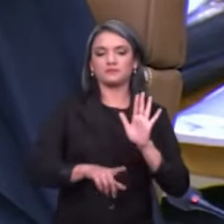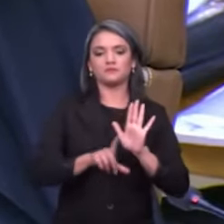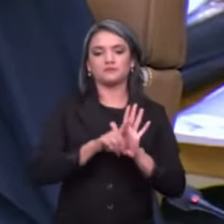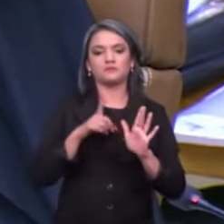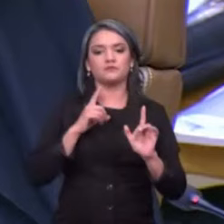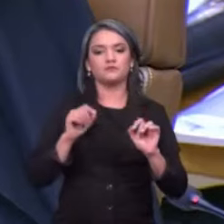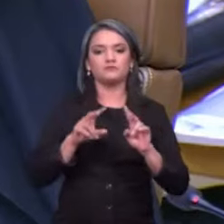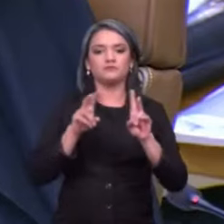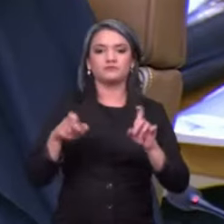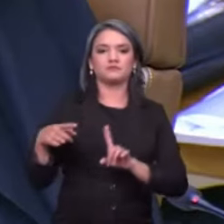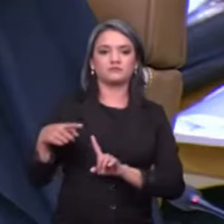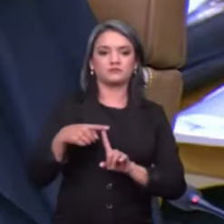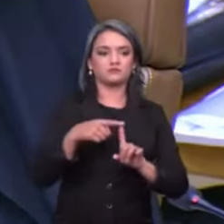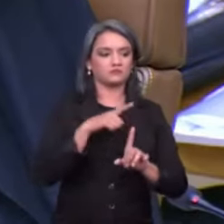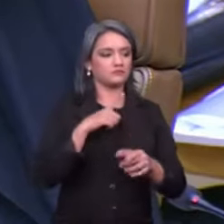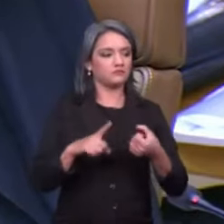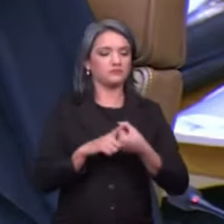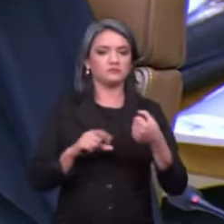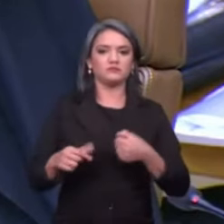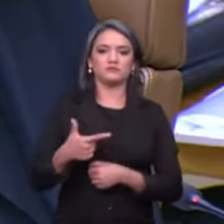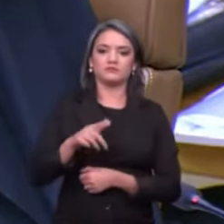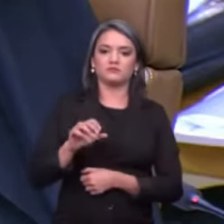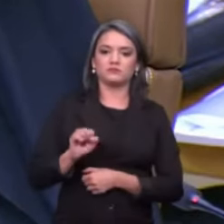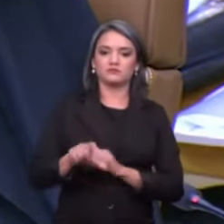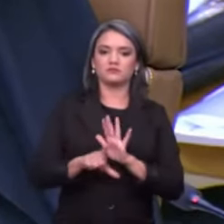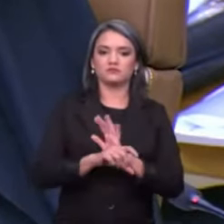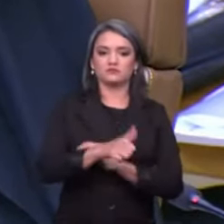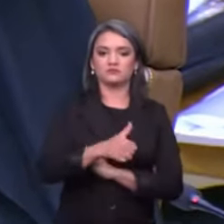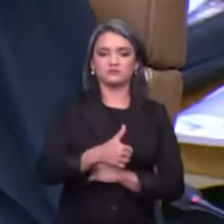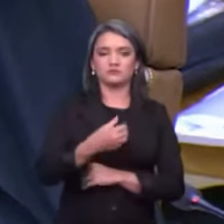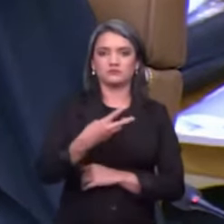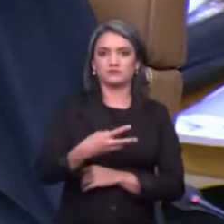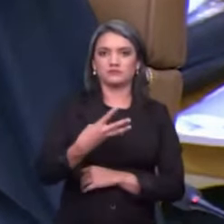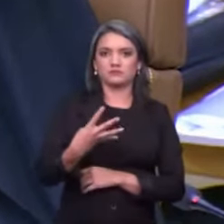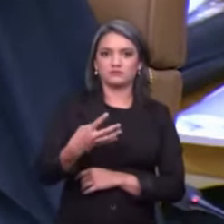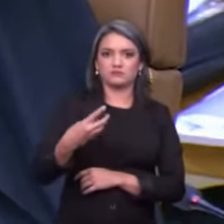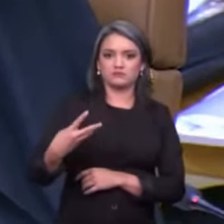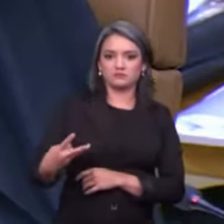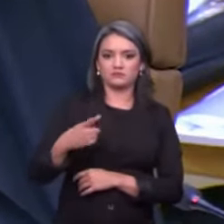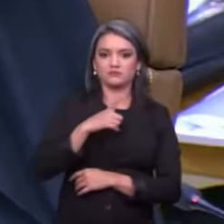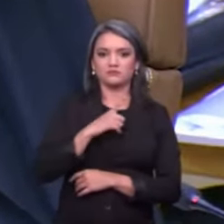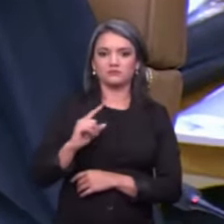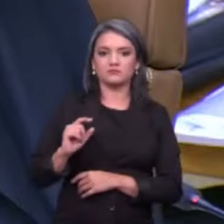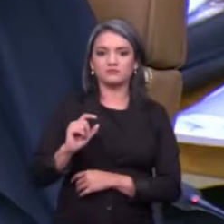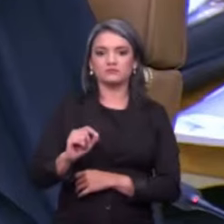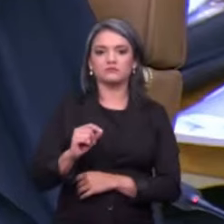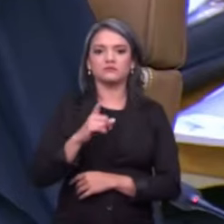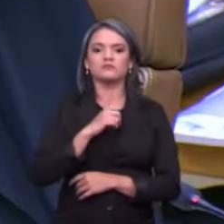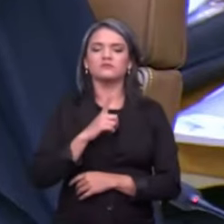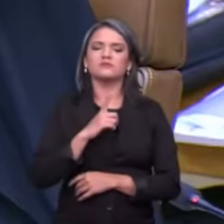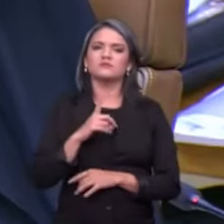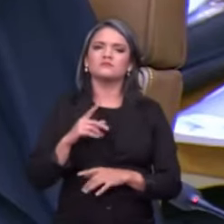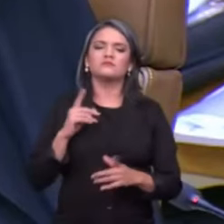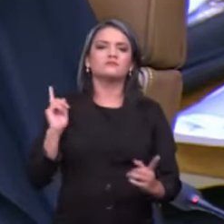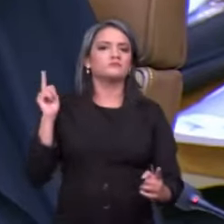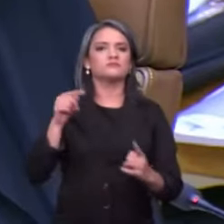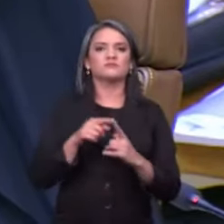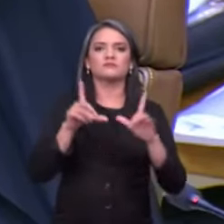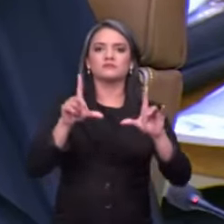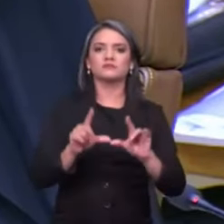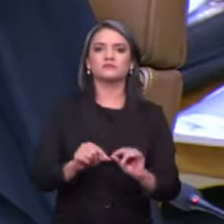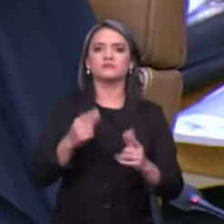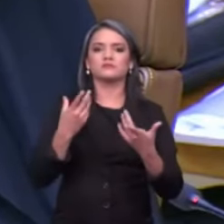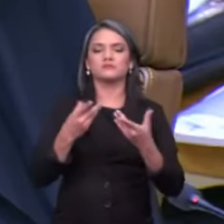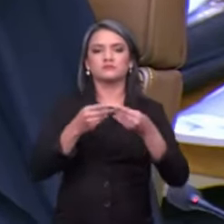concernente à tipificação prevista no artigo 28 da Lei 11.343, possui nítido escopo de redução dos danos à saúde dos usuários de